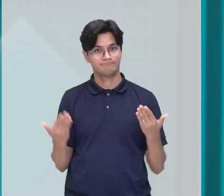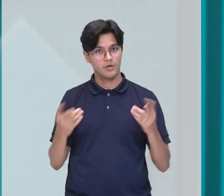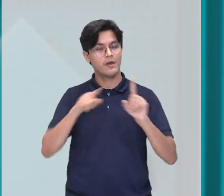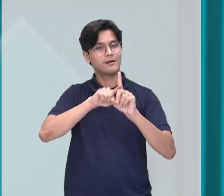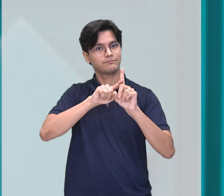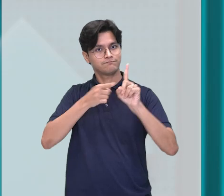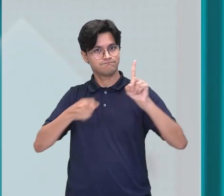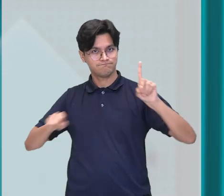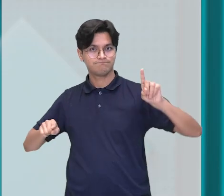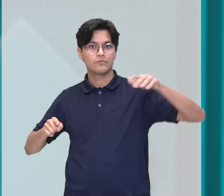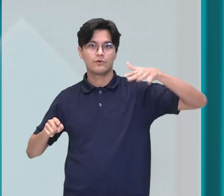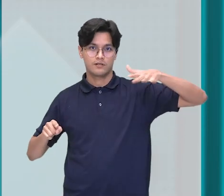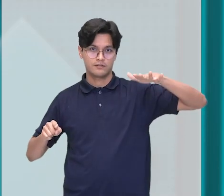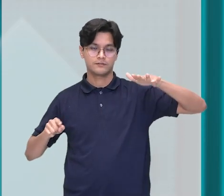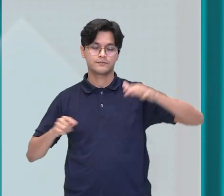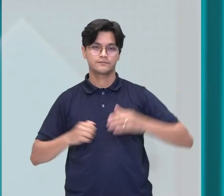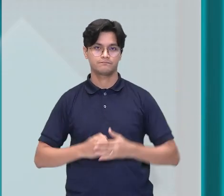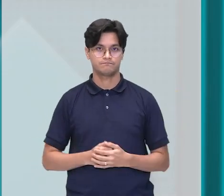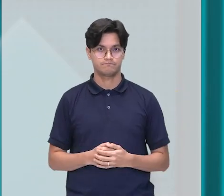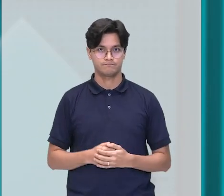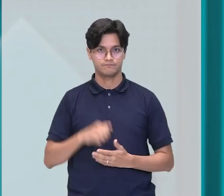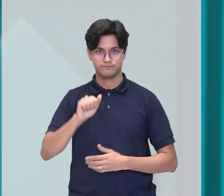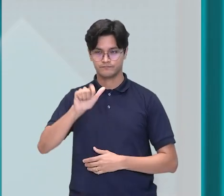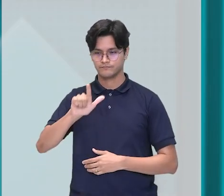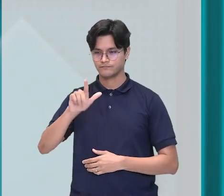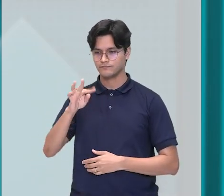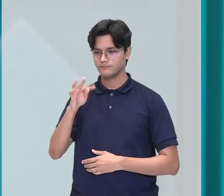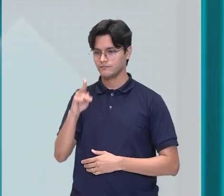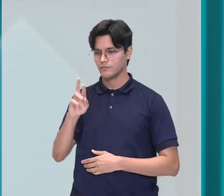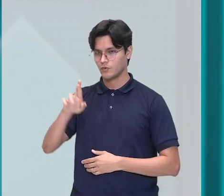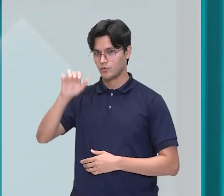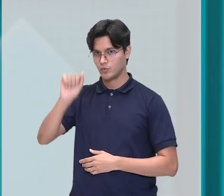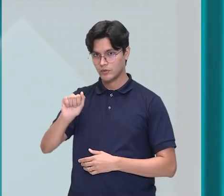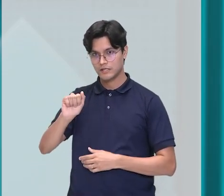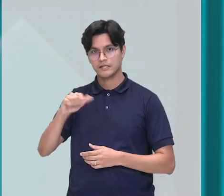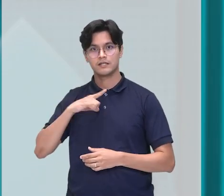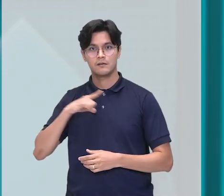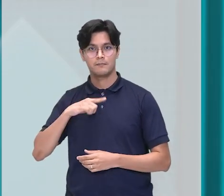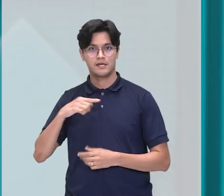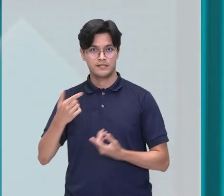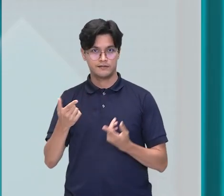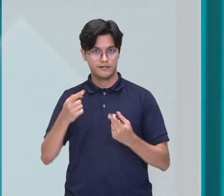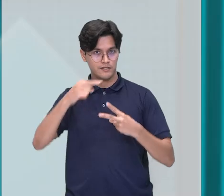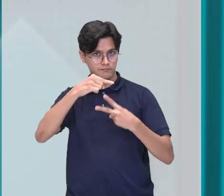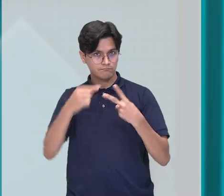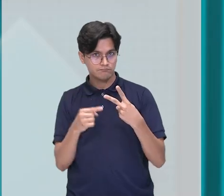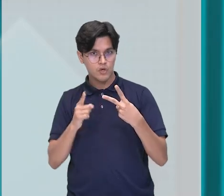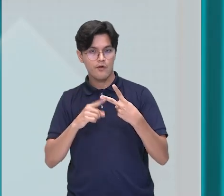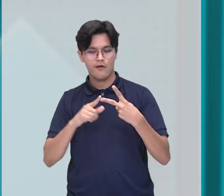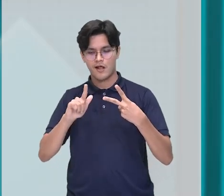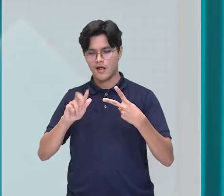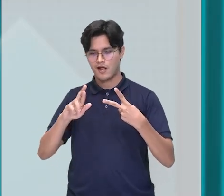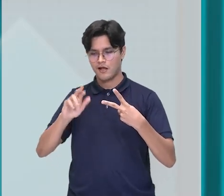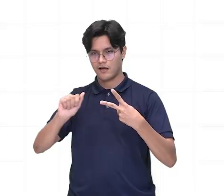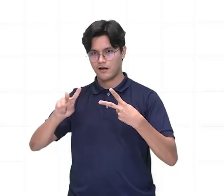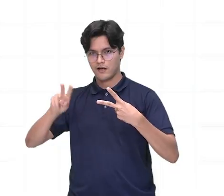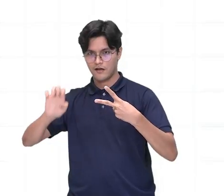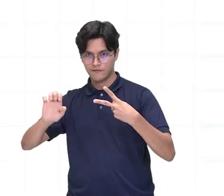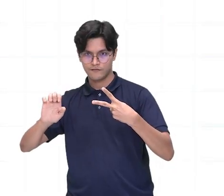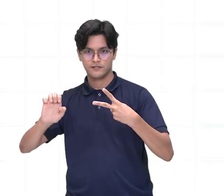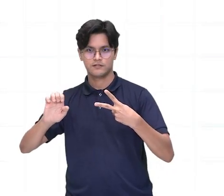agudo. E a altura também ela se divide em sons graves, agudo e grave. Vamos definir o que é que vem ser o som grave.